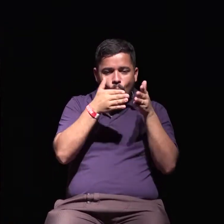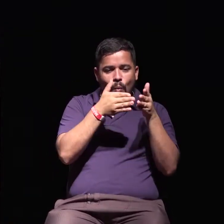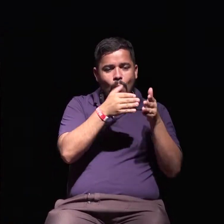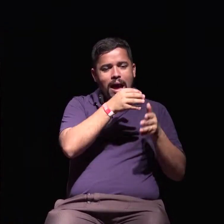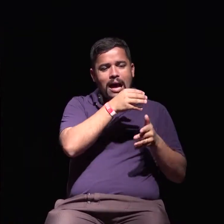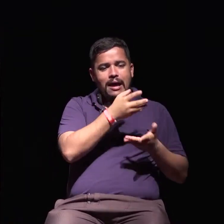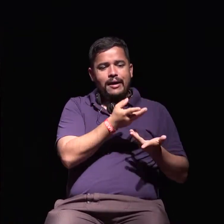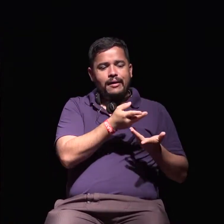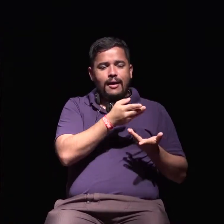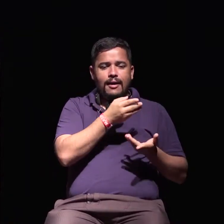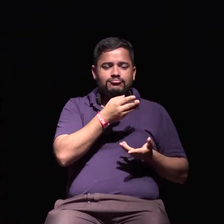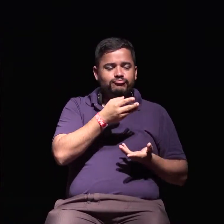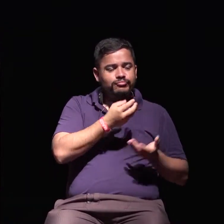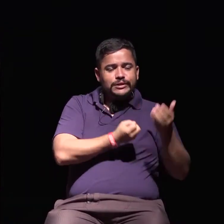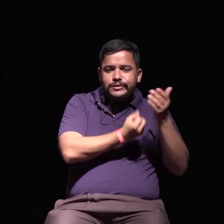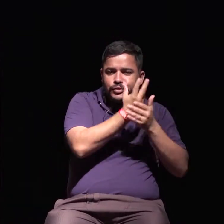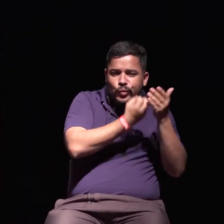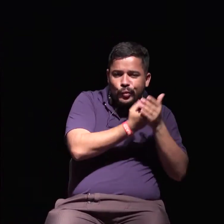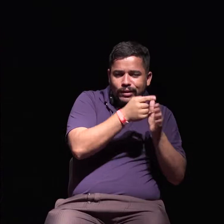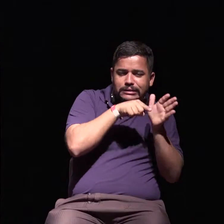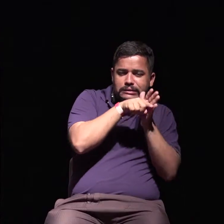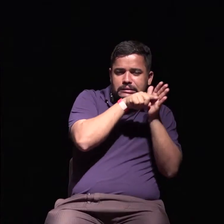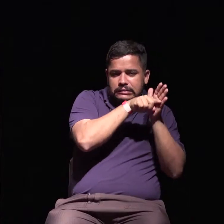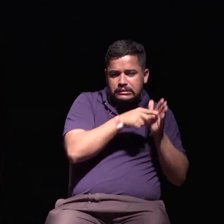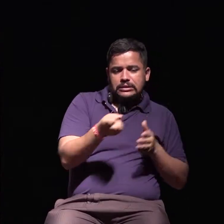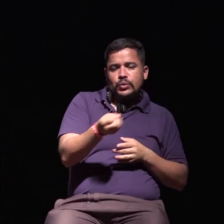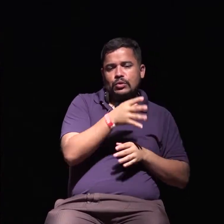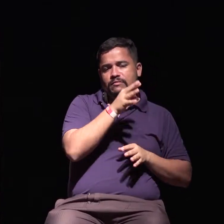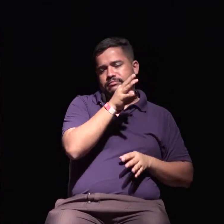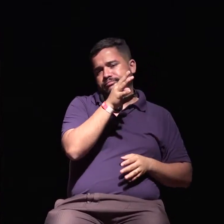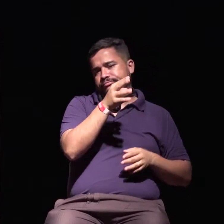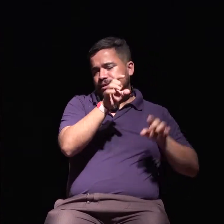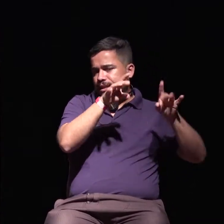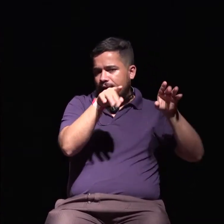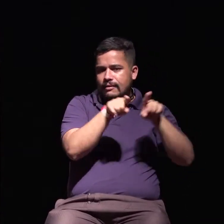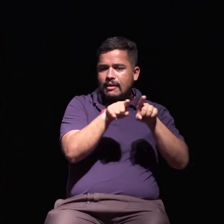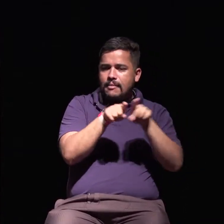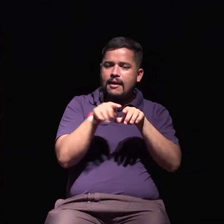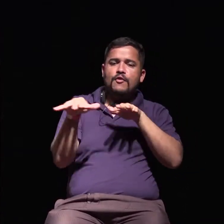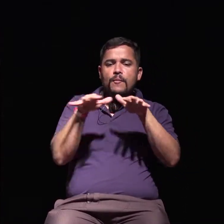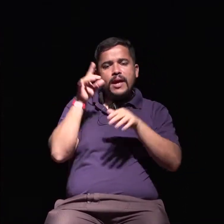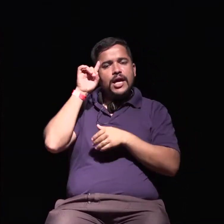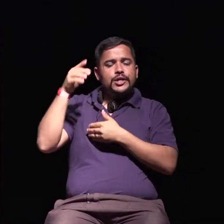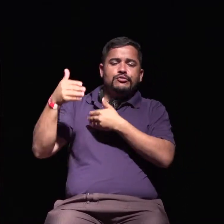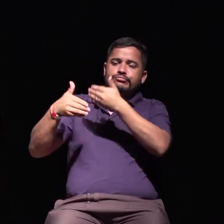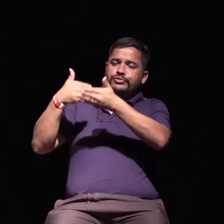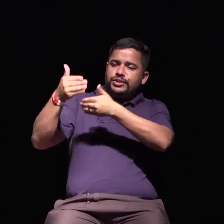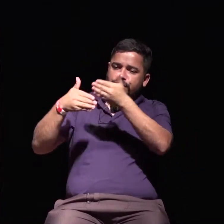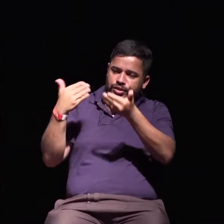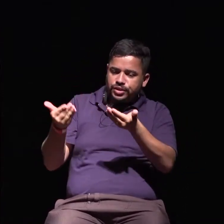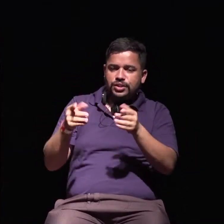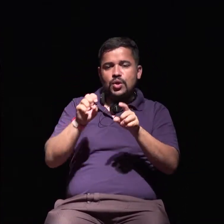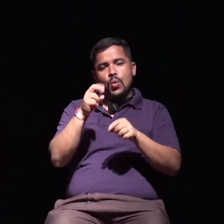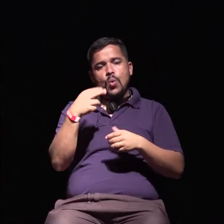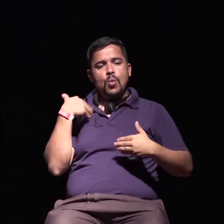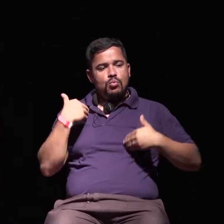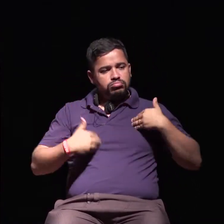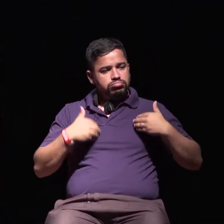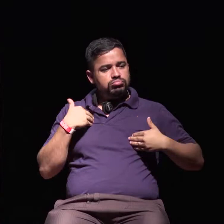de novas técnicas, na utilização de movimentos cotidianos ou numa aversão a corpos moldados de uma mesma